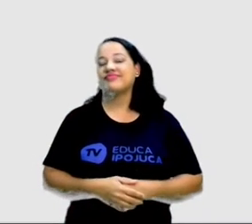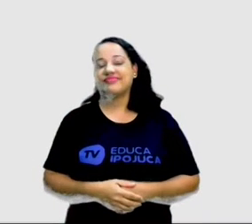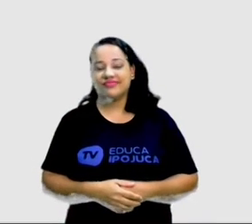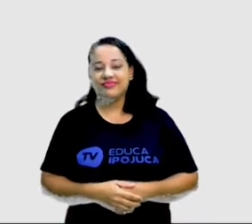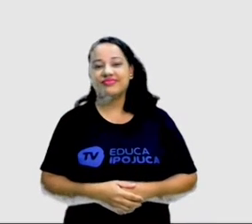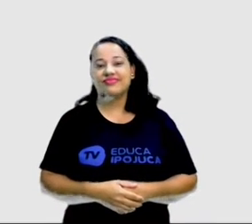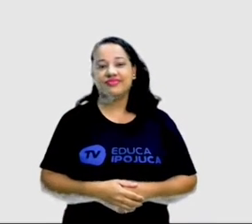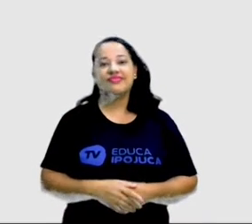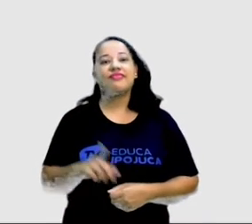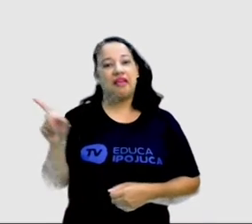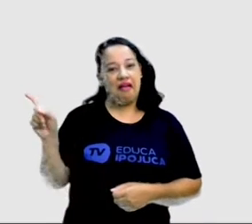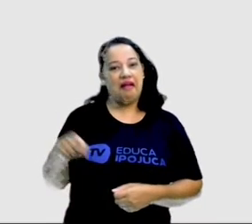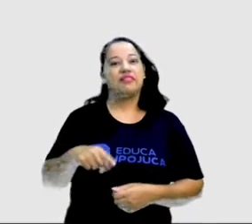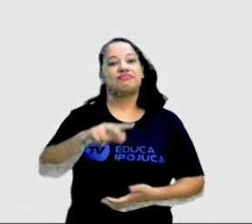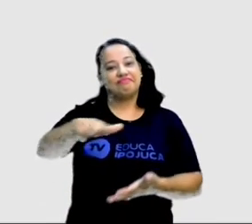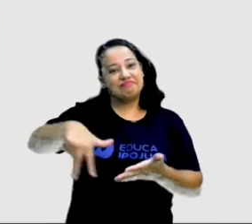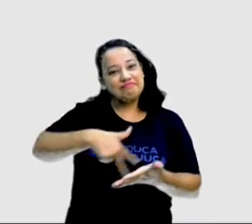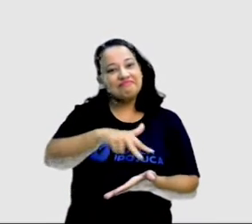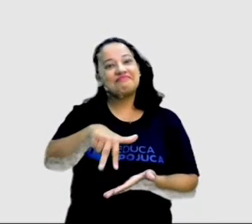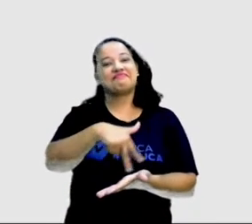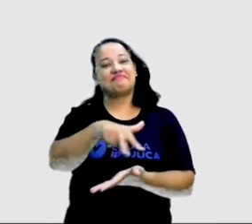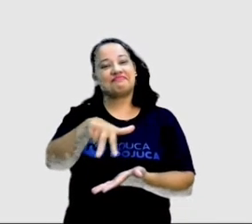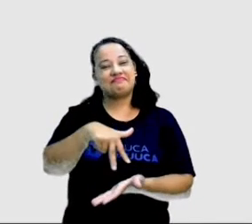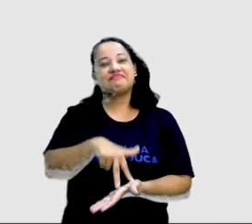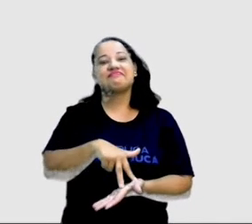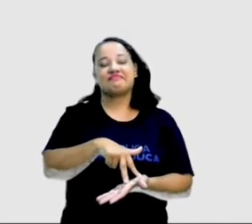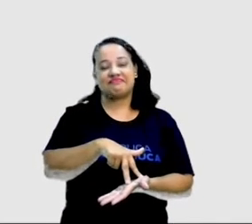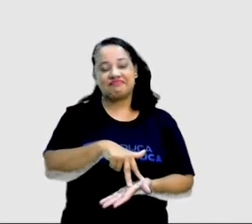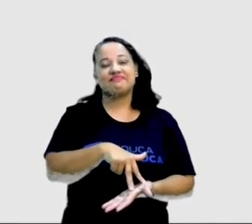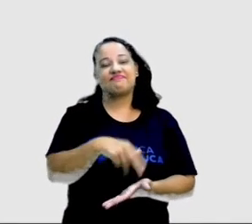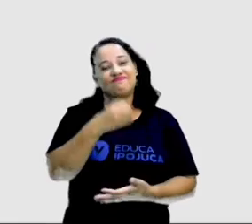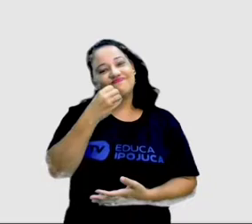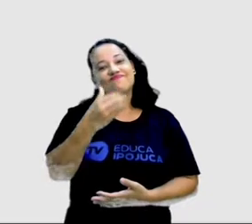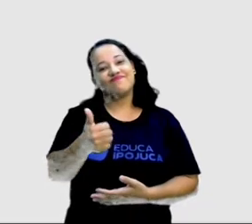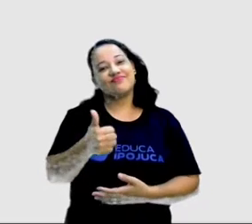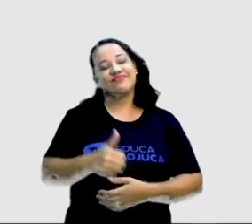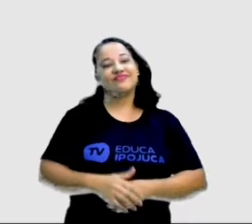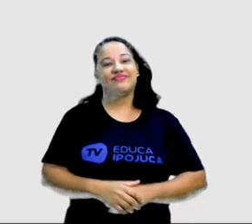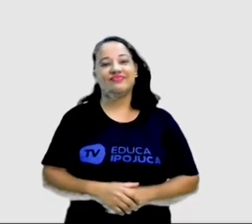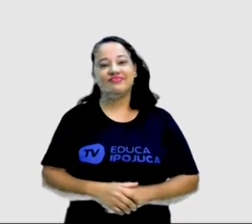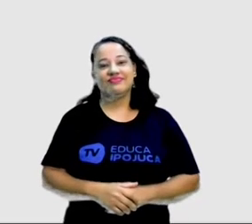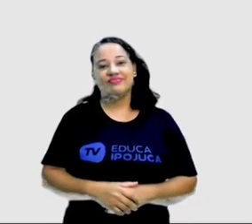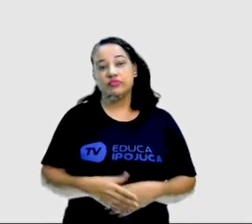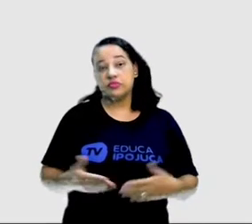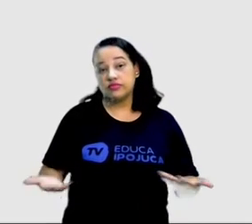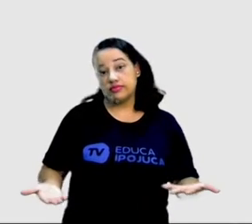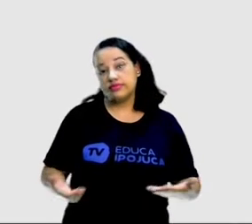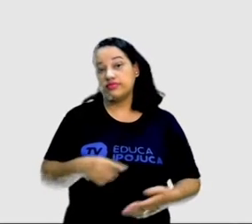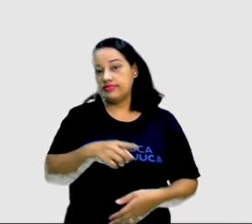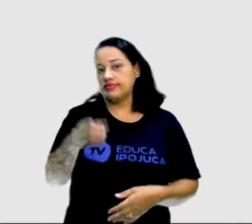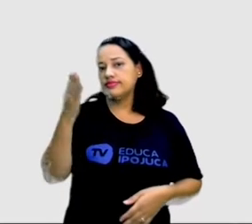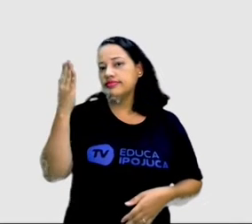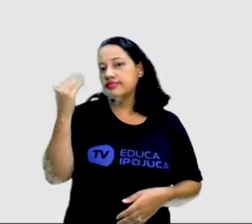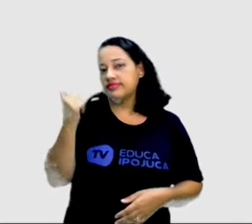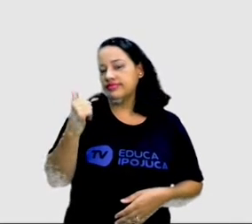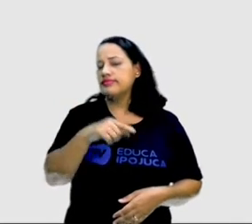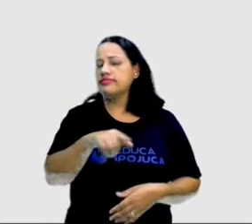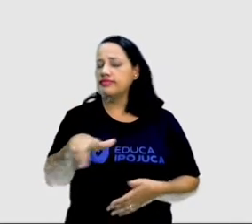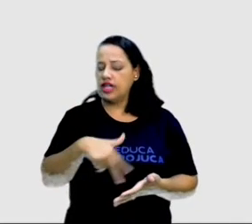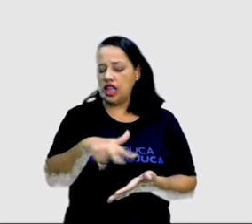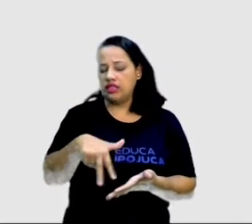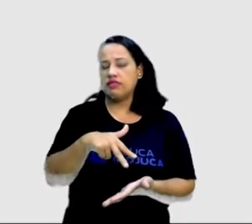Elas estão o quê? Dançando. Muito bem, crianças. E vocês sabem o que é